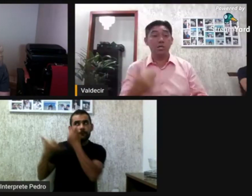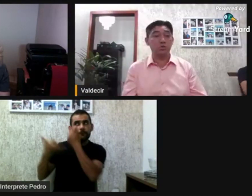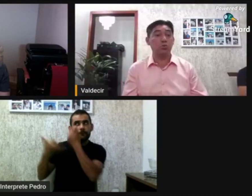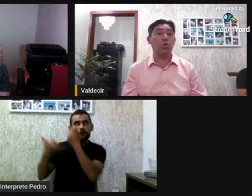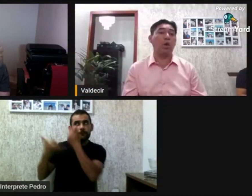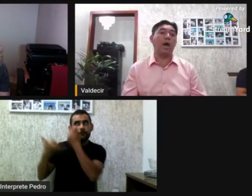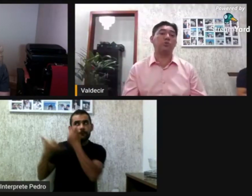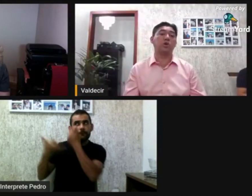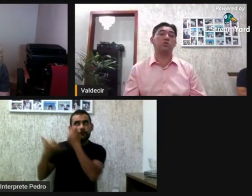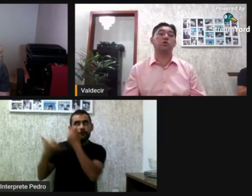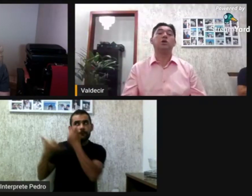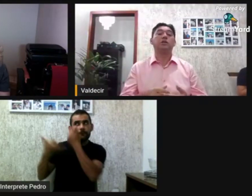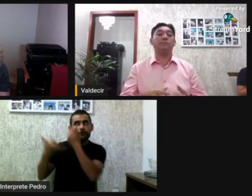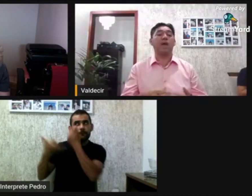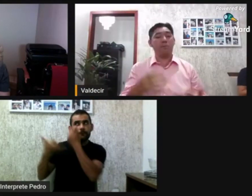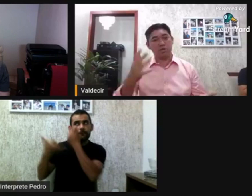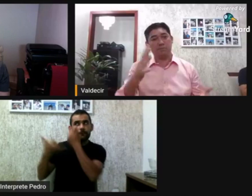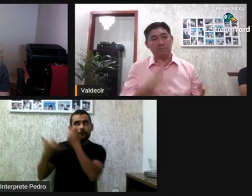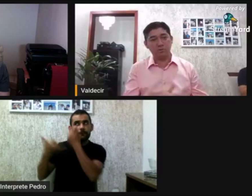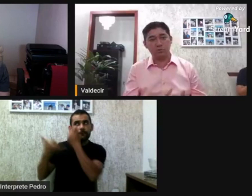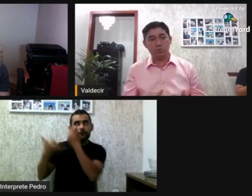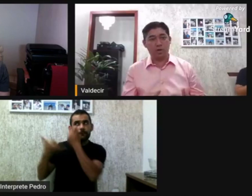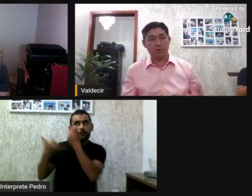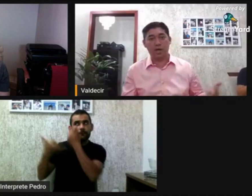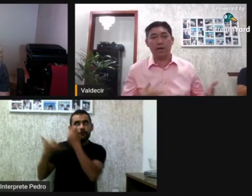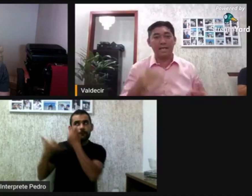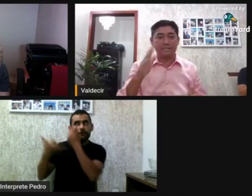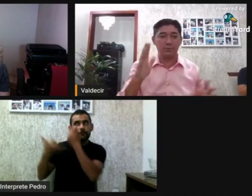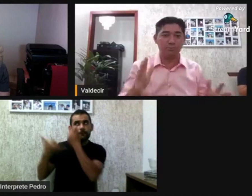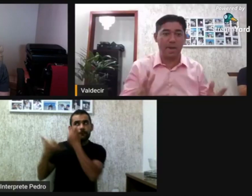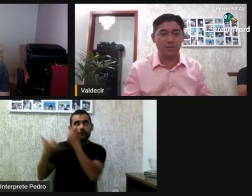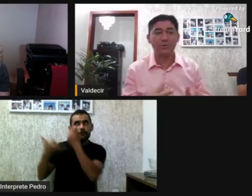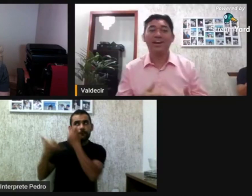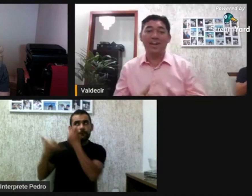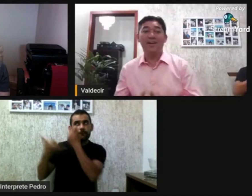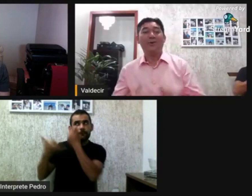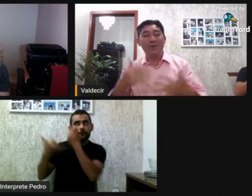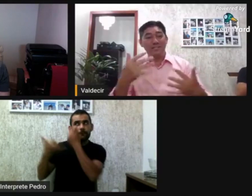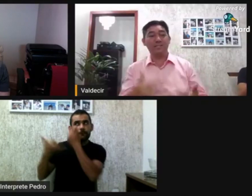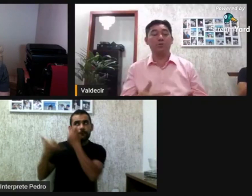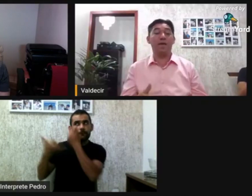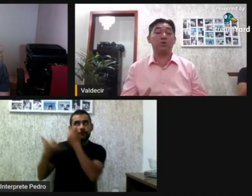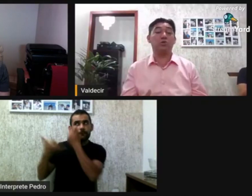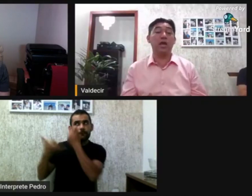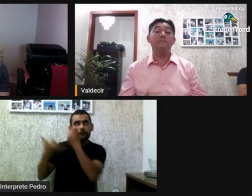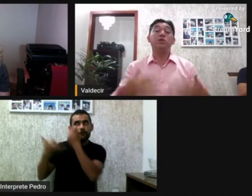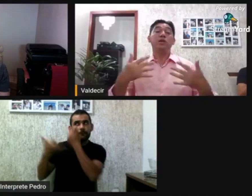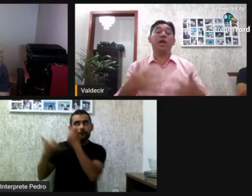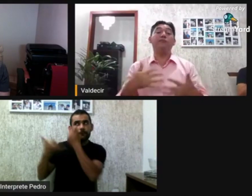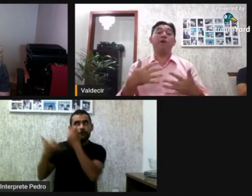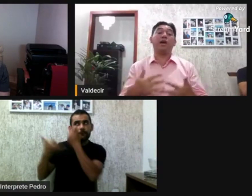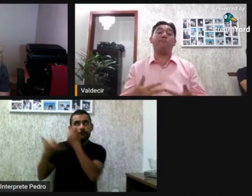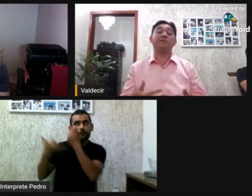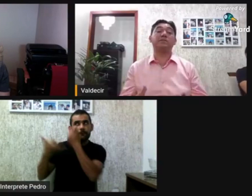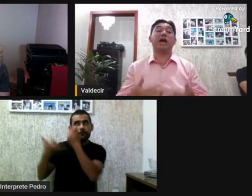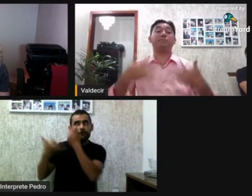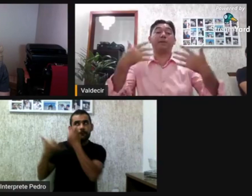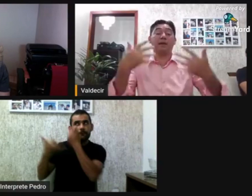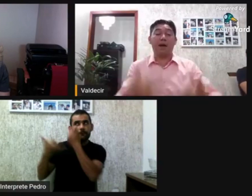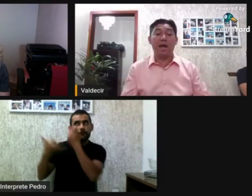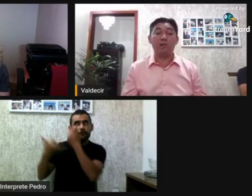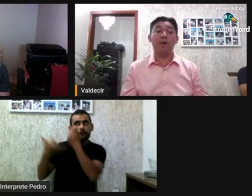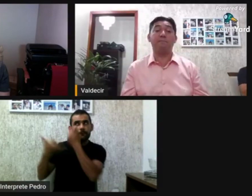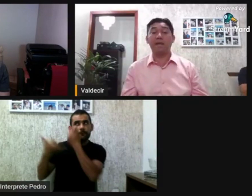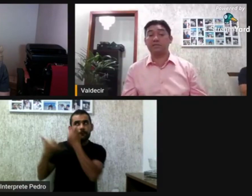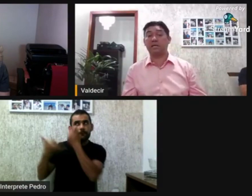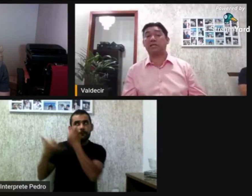sobrinho que estudou lá durante, na minha época chamava segundo grau, né? Agora é ensino médio, né? O ensino médio dele, e ele foi capacitado